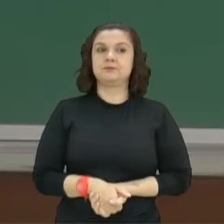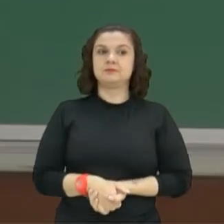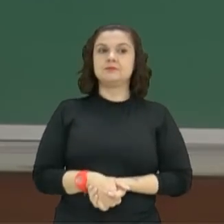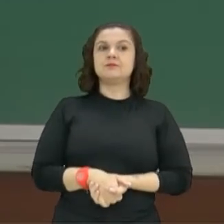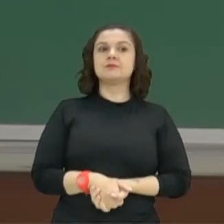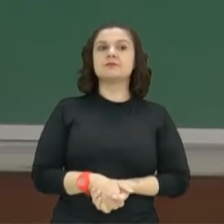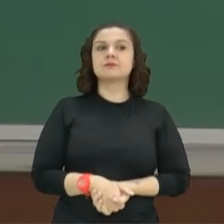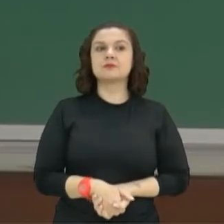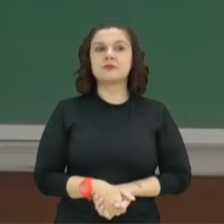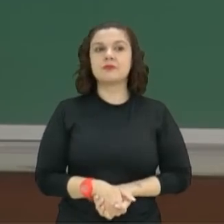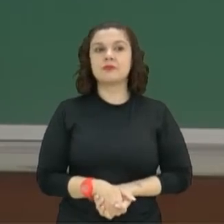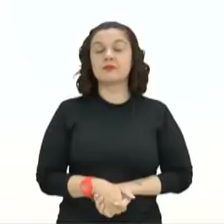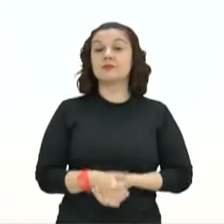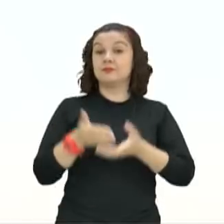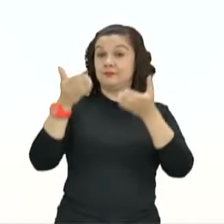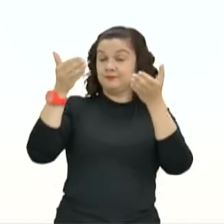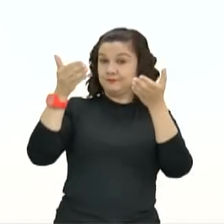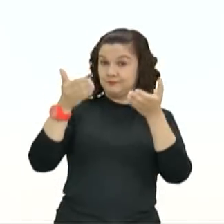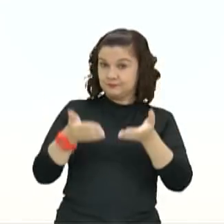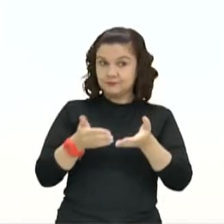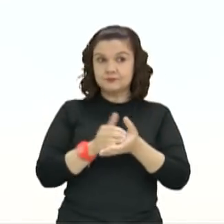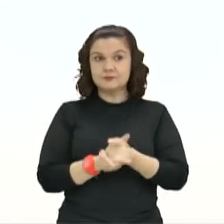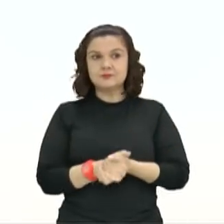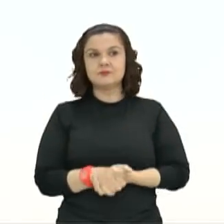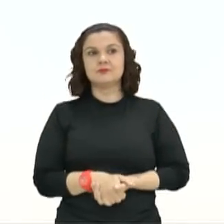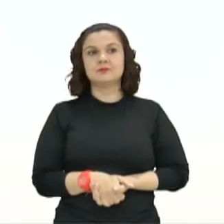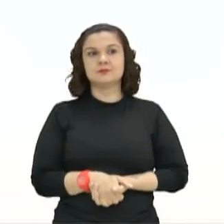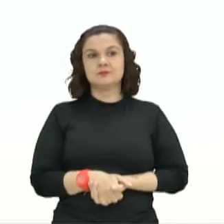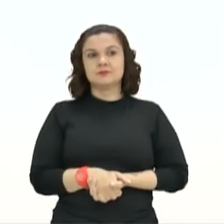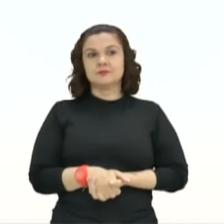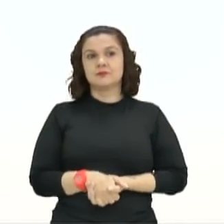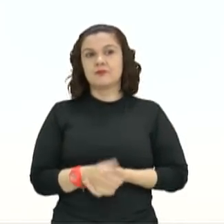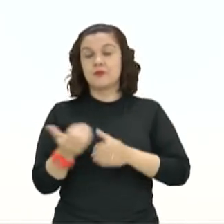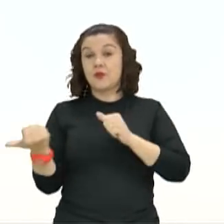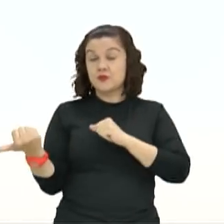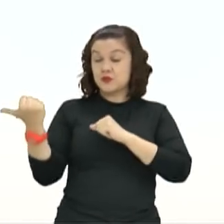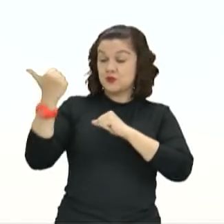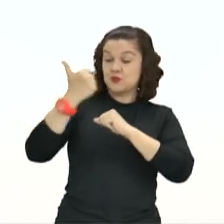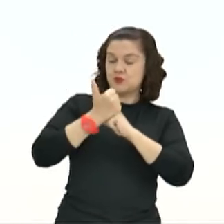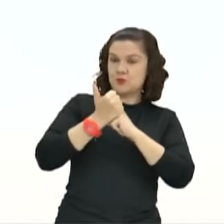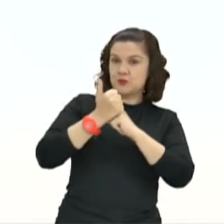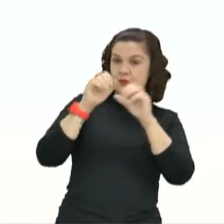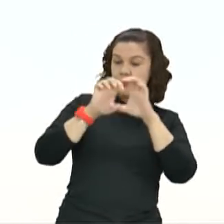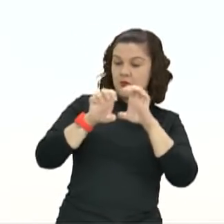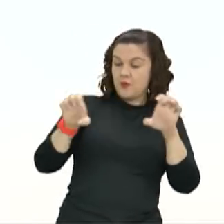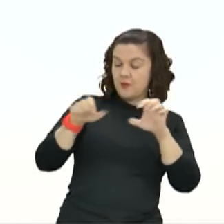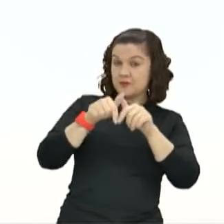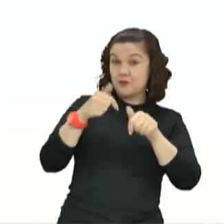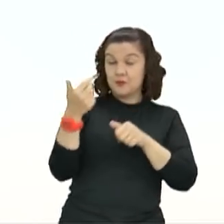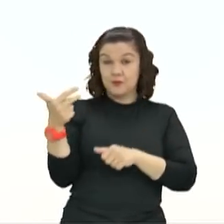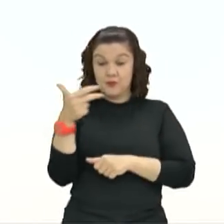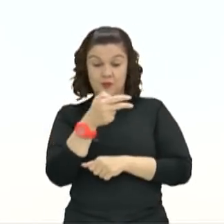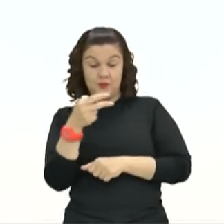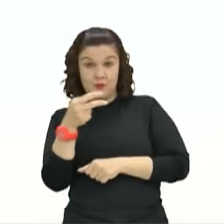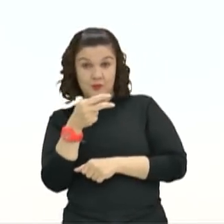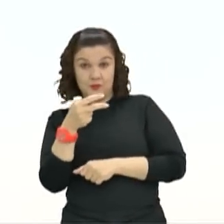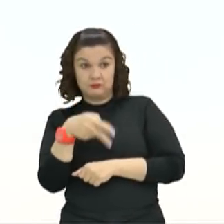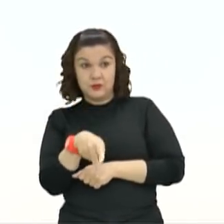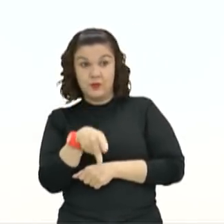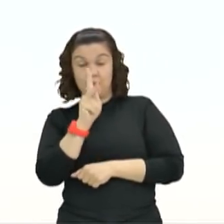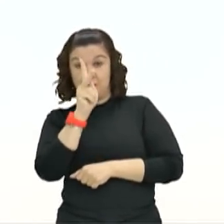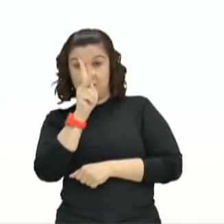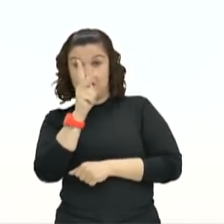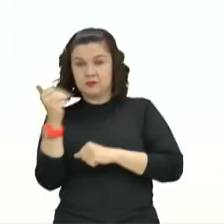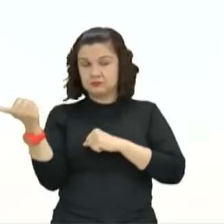continuar. Só que agora, como eu isolei, eu vou pegar esse K e vou substituir na equação 2. Isso. Onde aparecer K